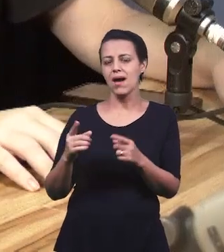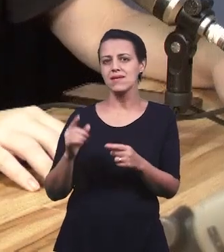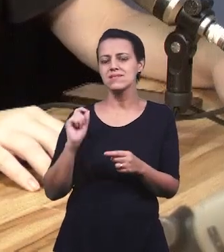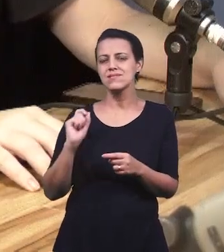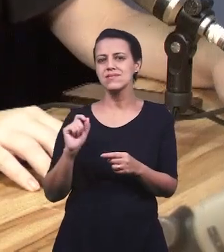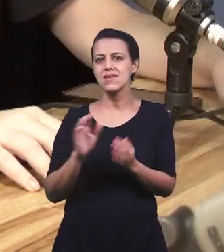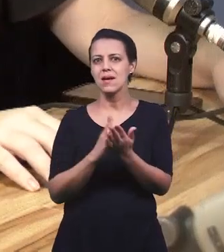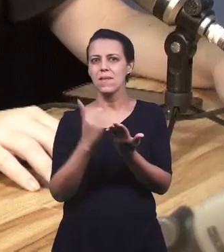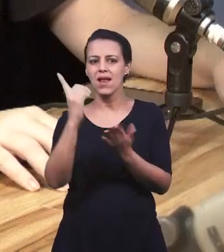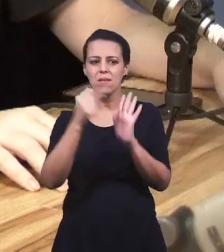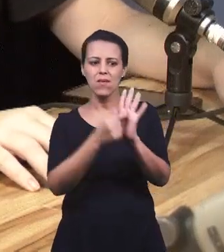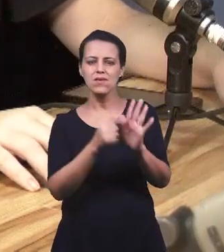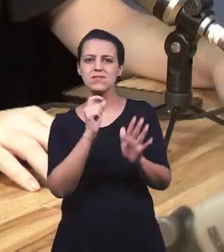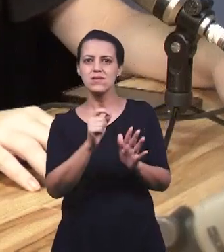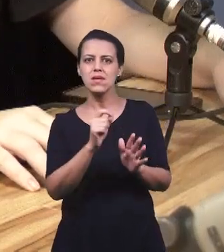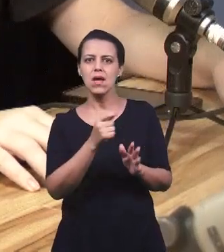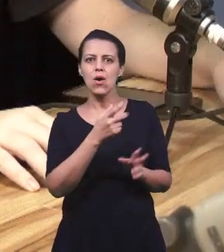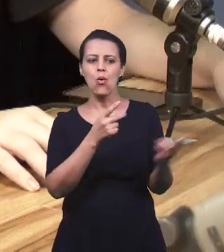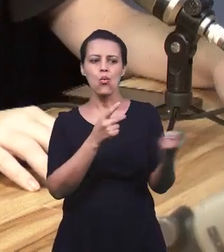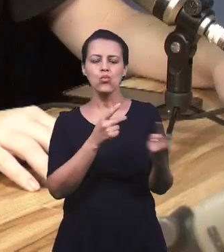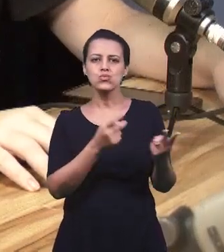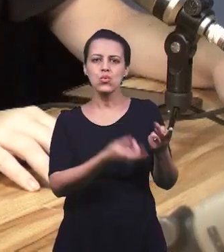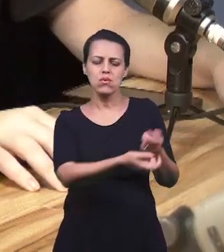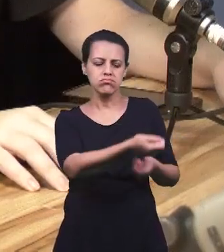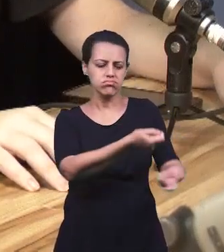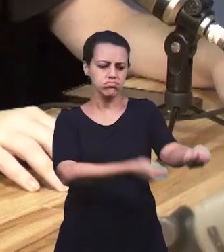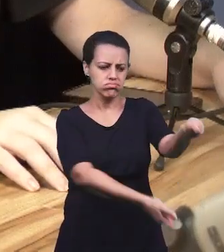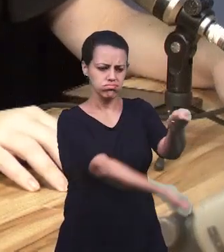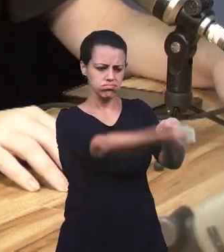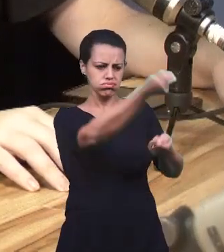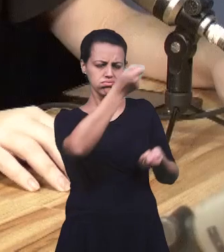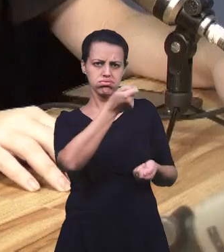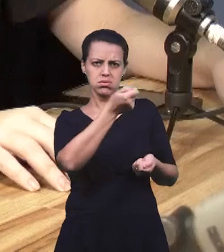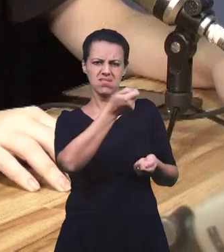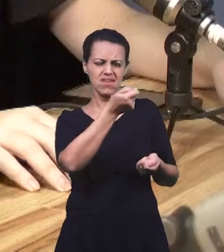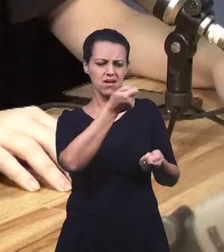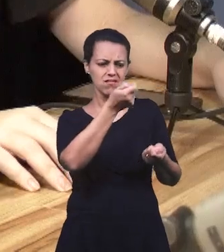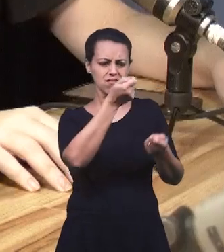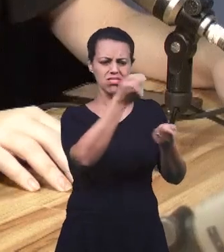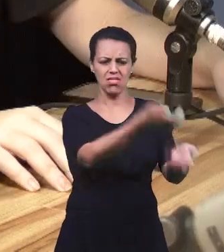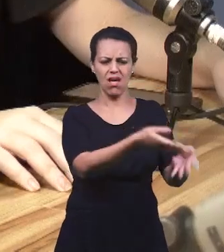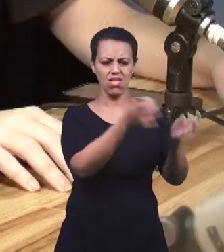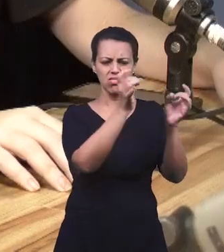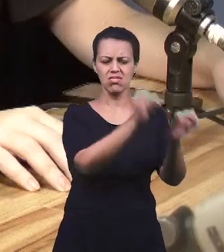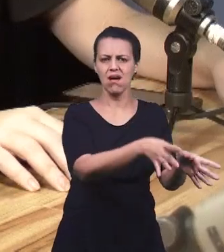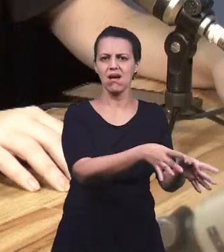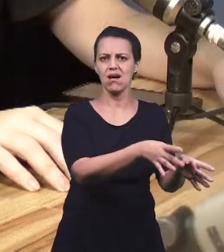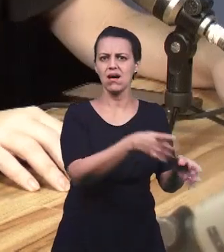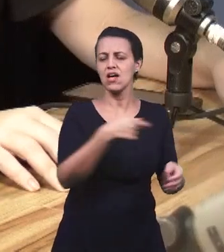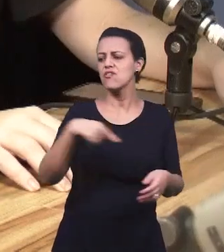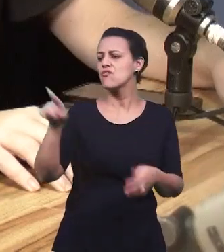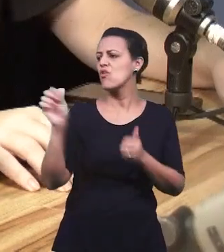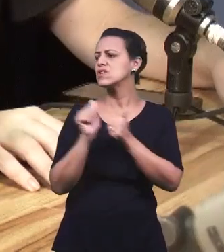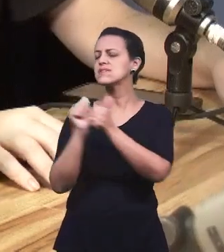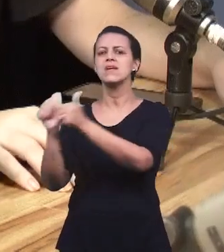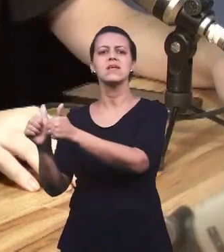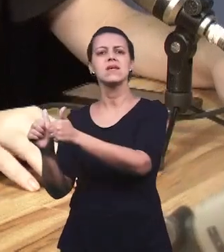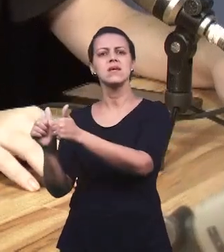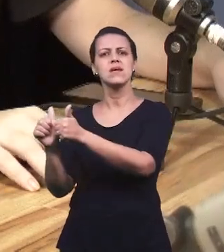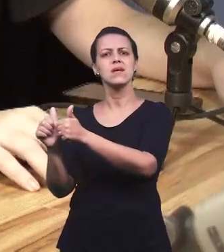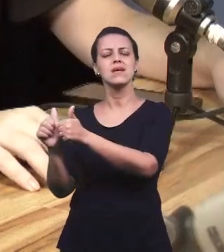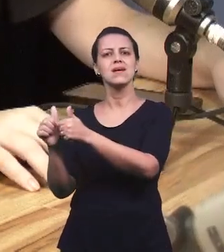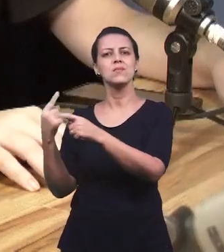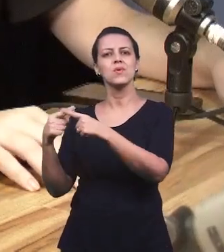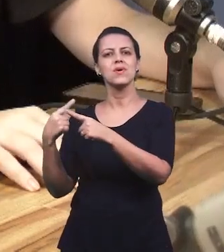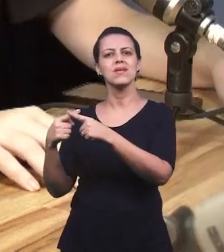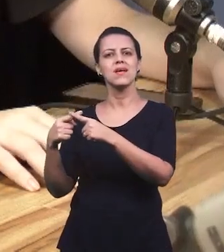a palavra diz que eles logo largaram as redes e seguiram a Jesus. Então, não foi uma palavra humana. A palavra que Jesus falou ali